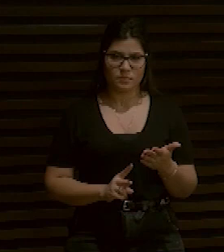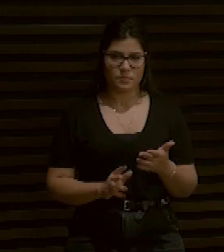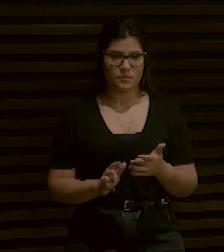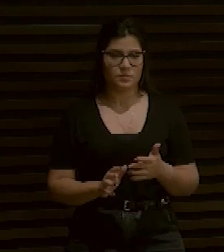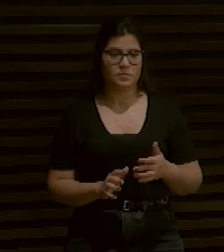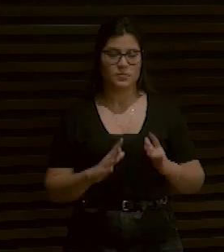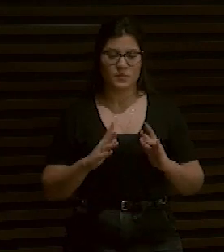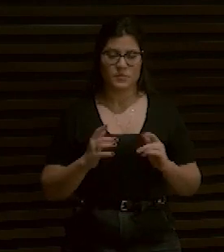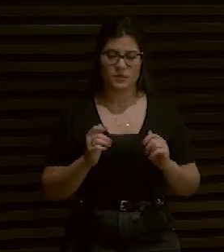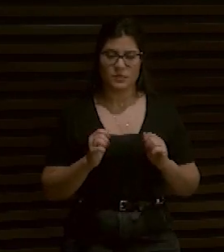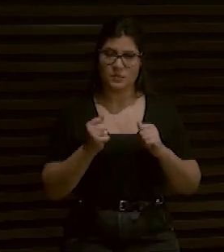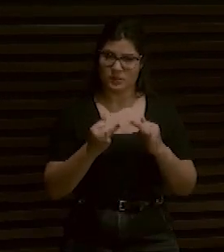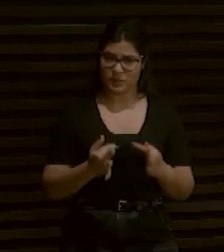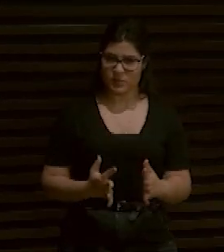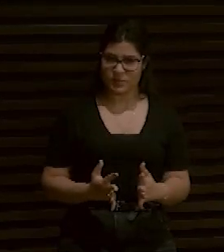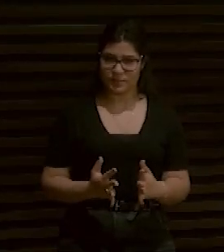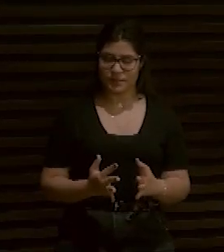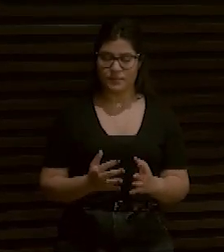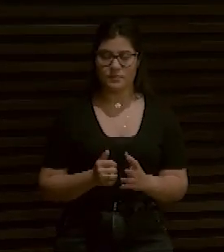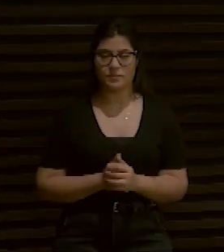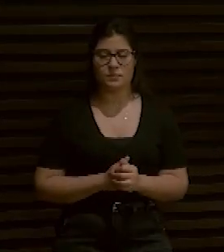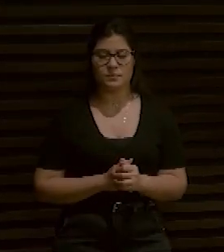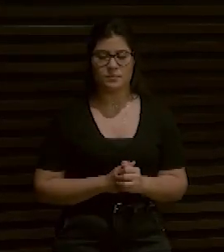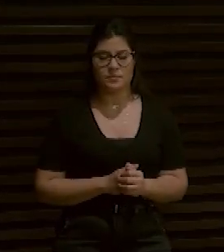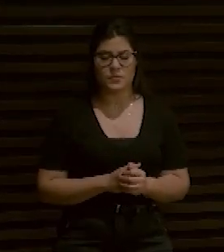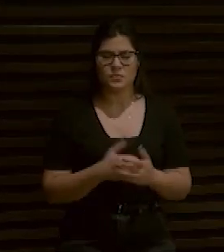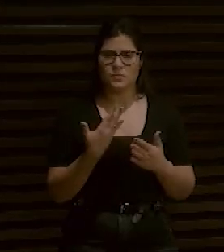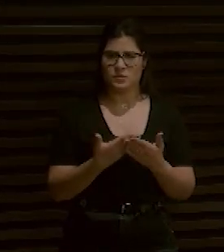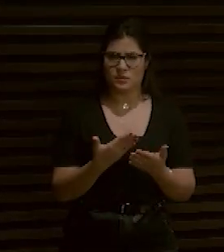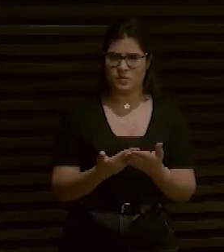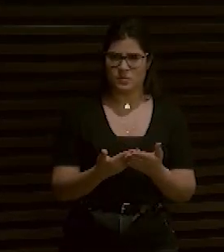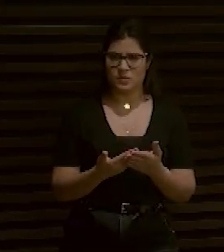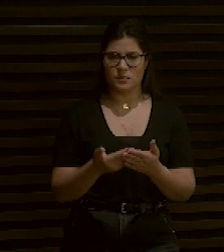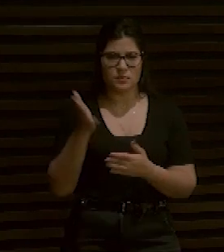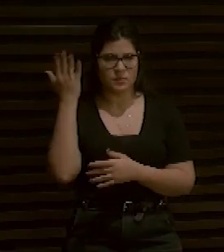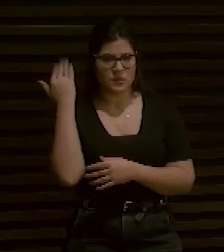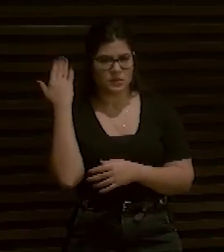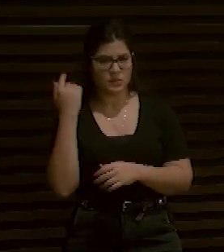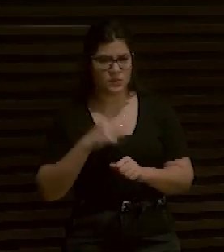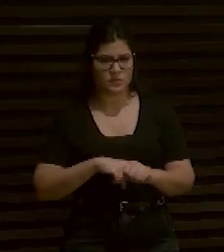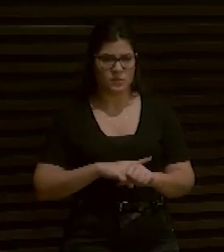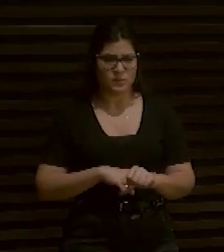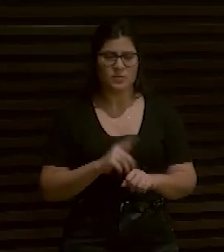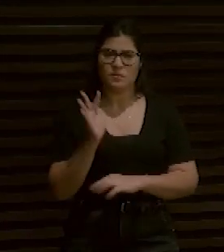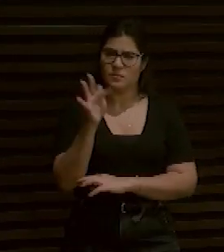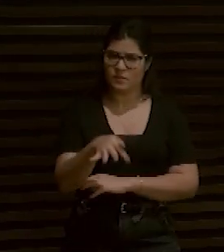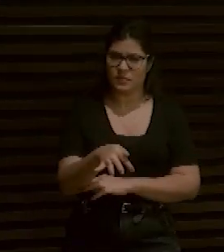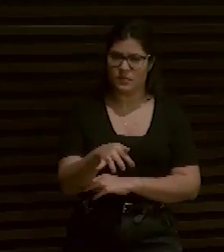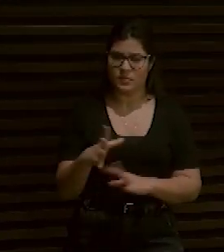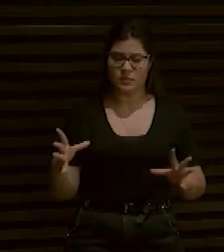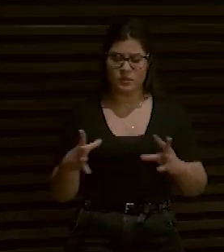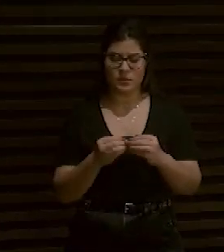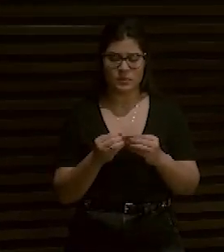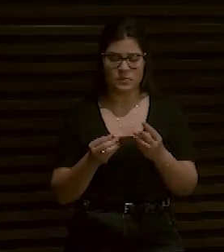estudar aqui no capítulo 2. Quando a gente passou por esse estudo alguns meses atrás, Ao fim da pregação, eu fiz um resumo de 3 pontos.